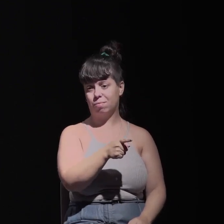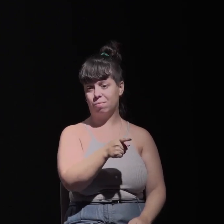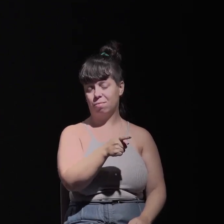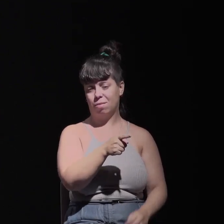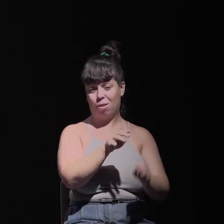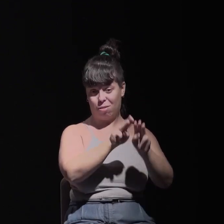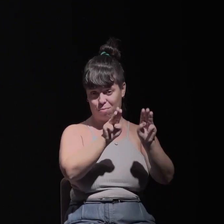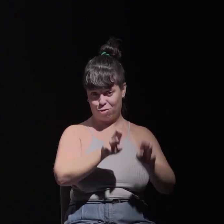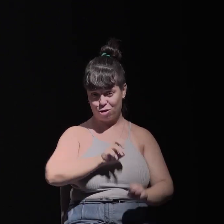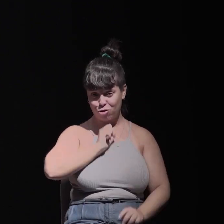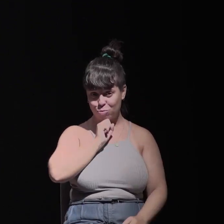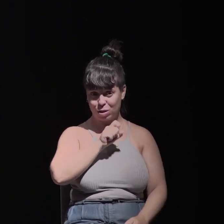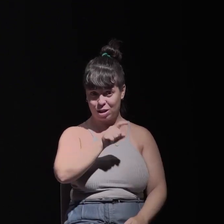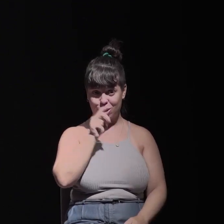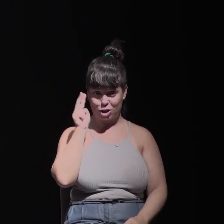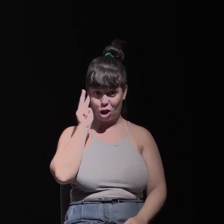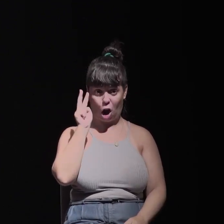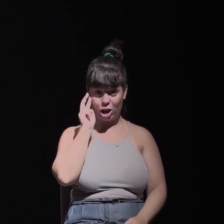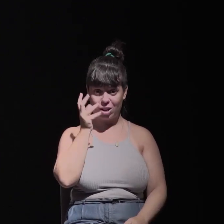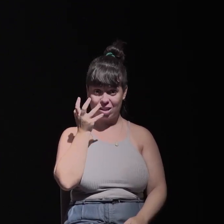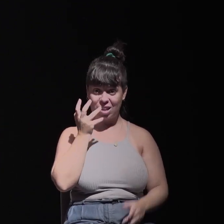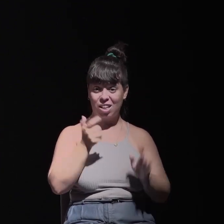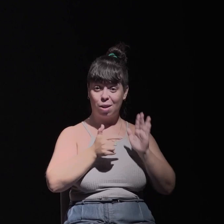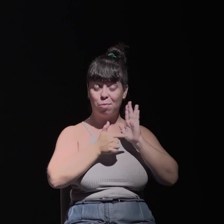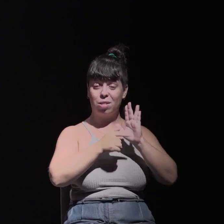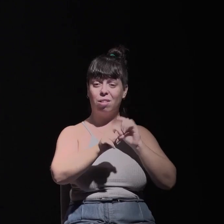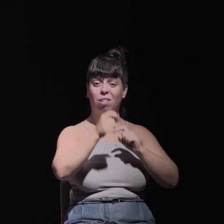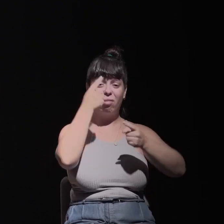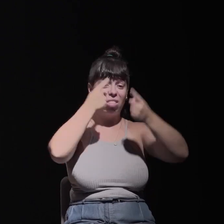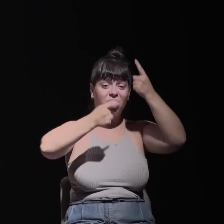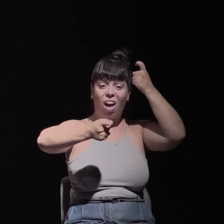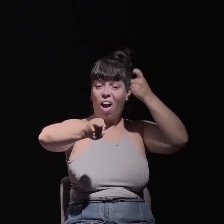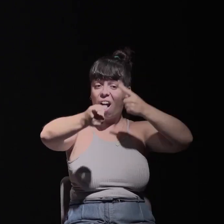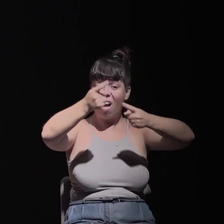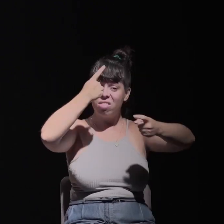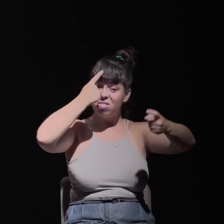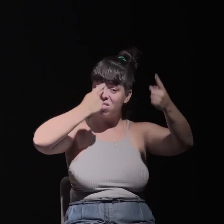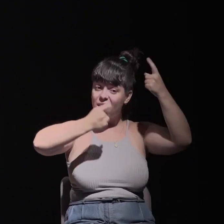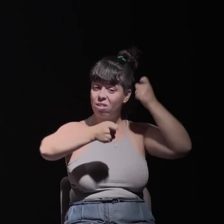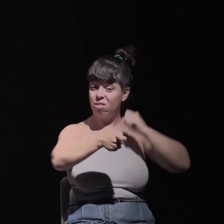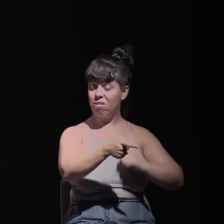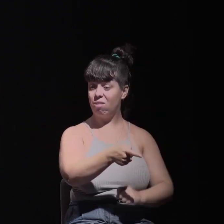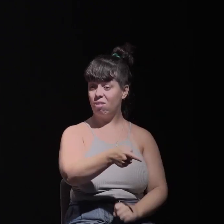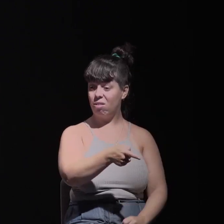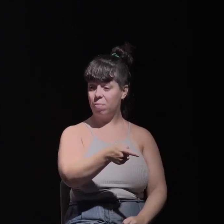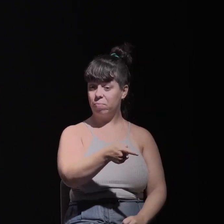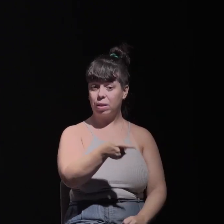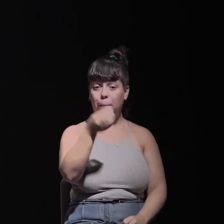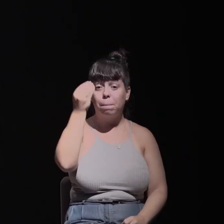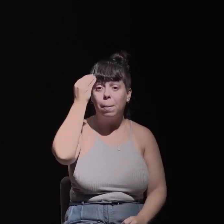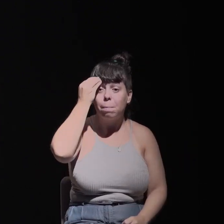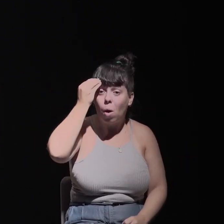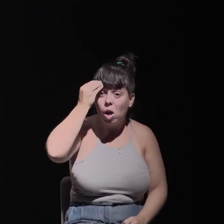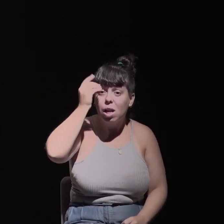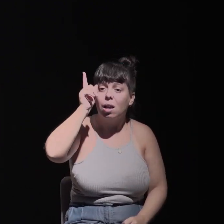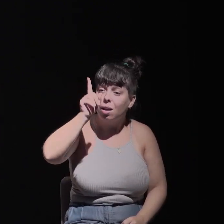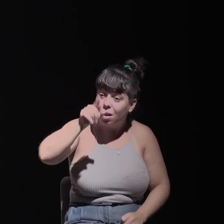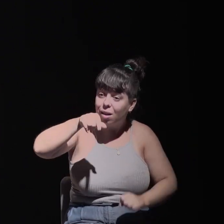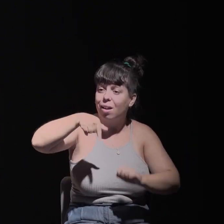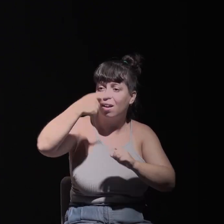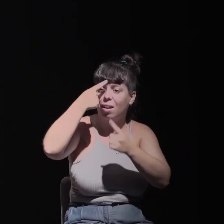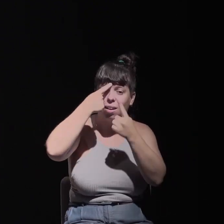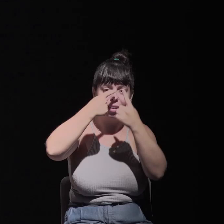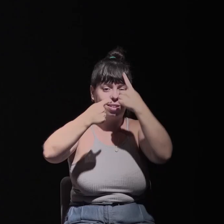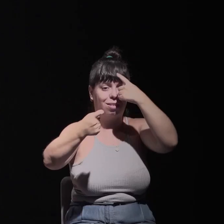A história que se desejava retratar ali foi inventada. A memória é invenção.